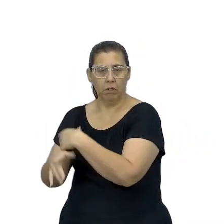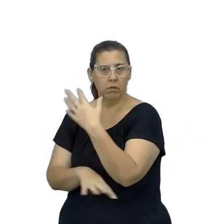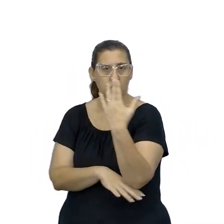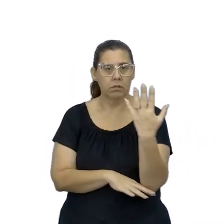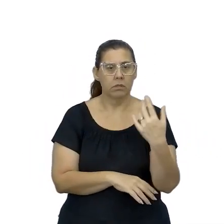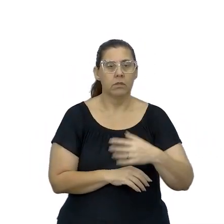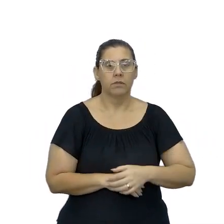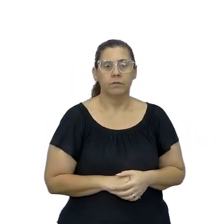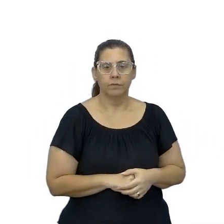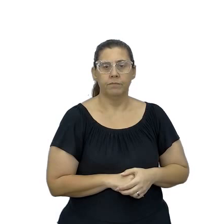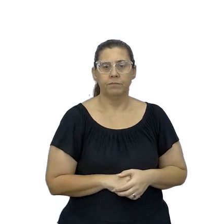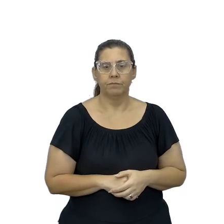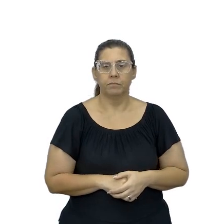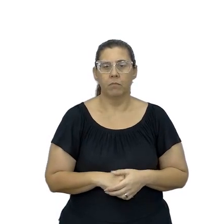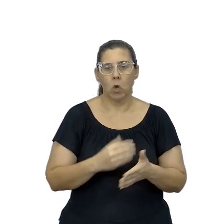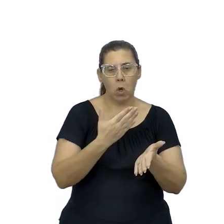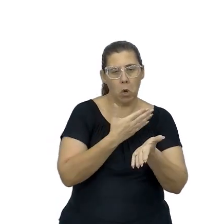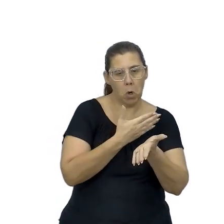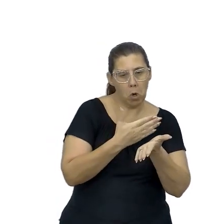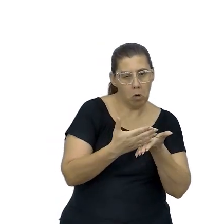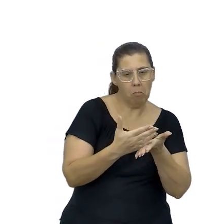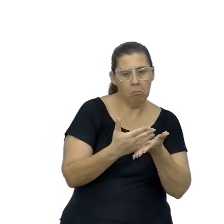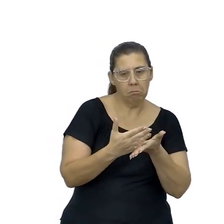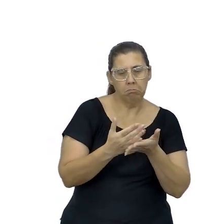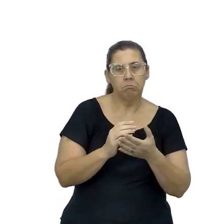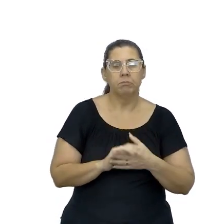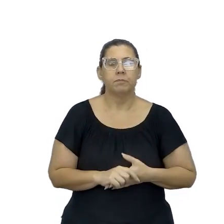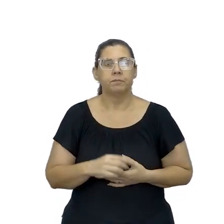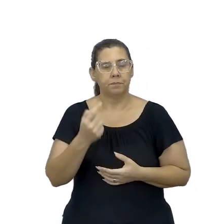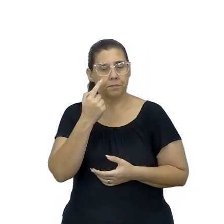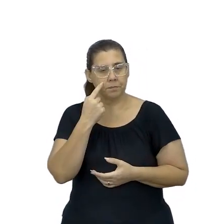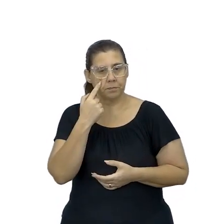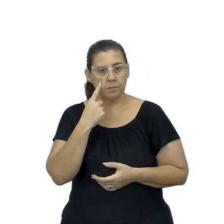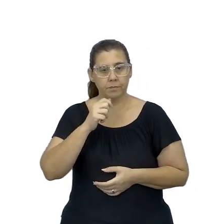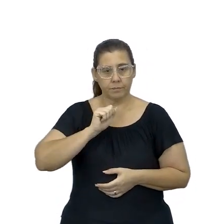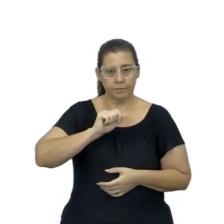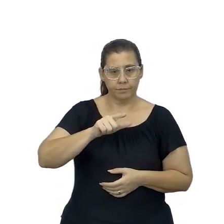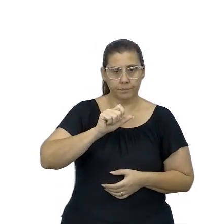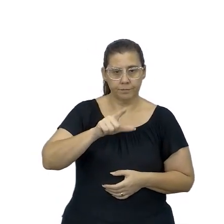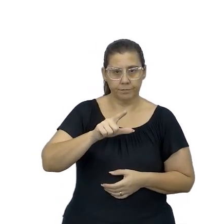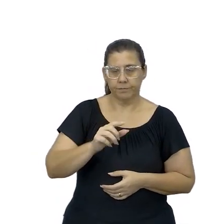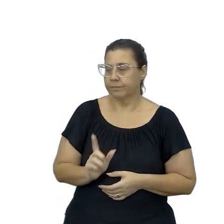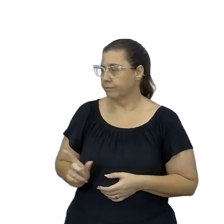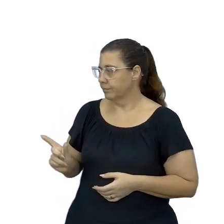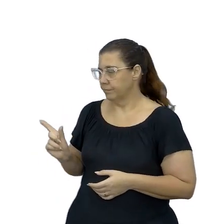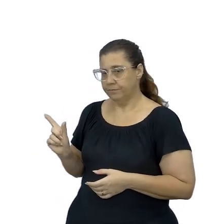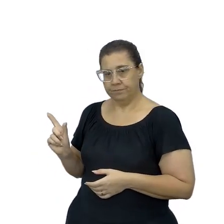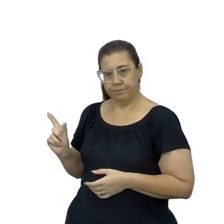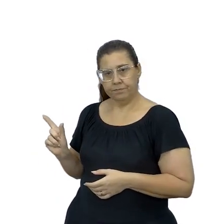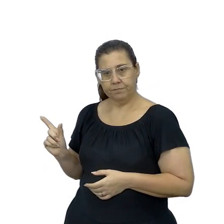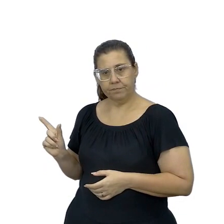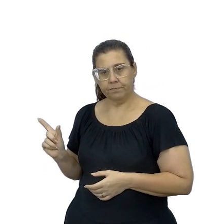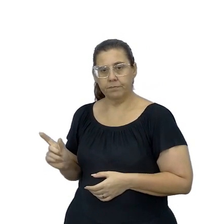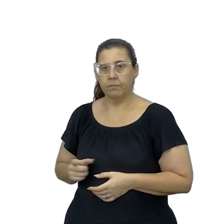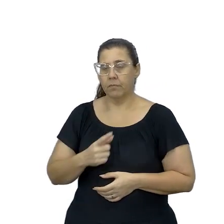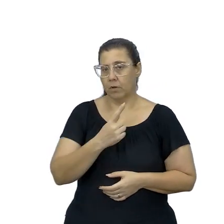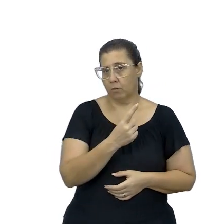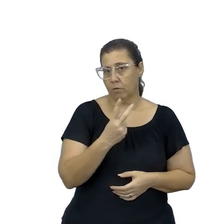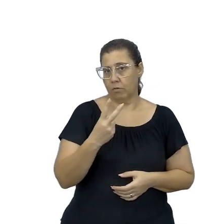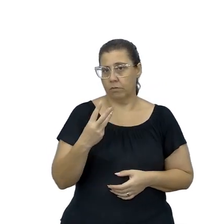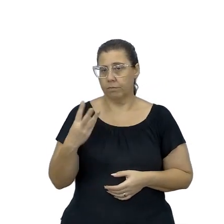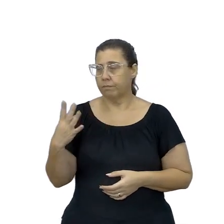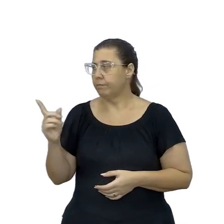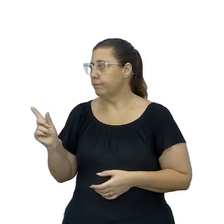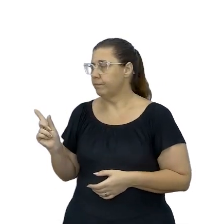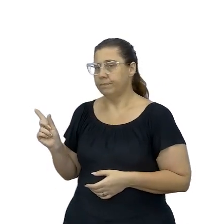interessante. Começamos o blocão, aí vejam o bloco em azul, bloco de 4 formações. Então, há 15 dias atrás,